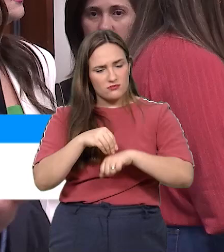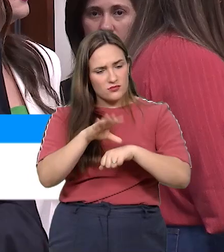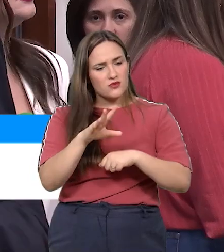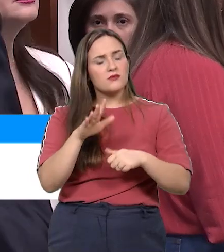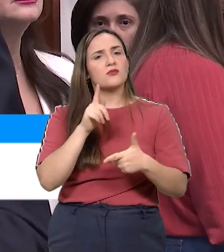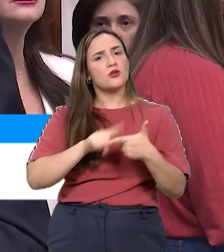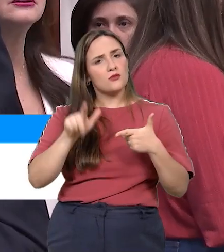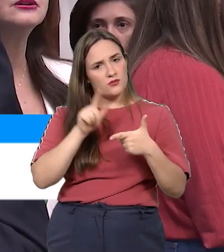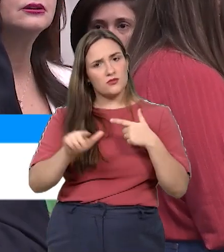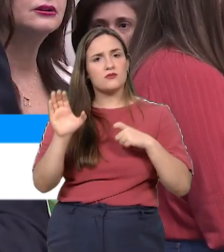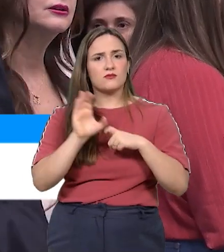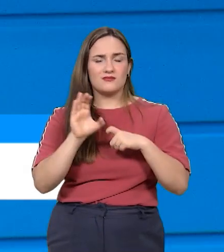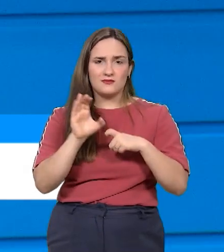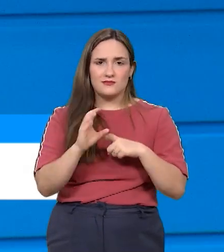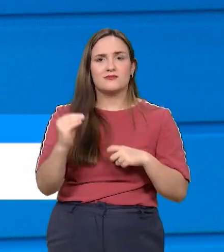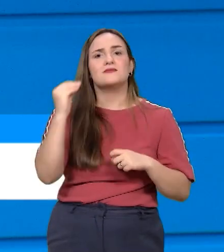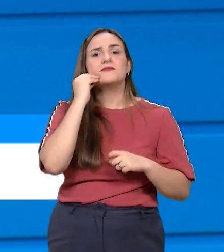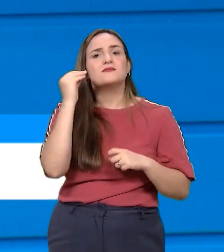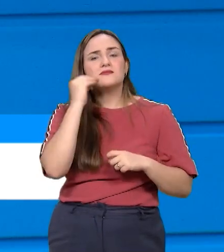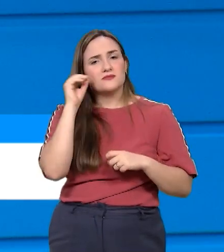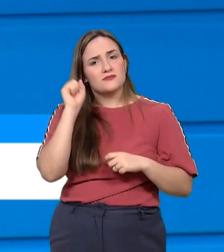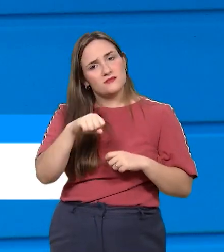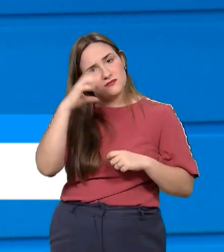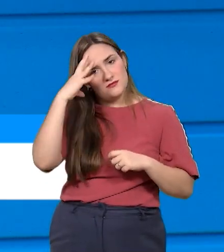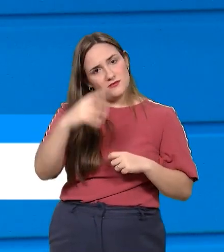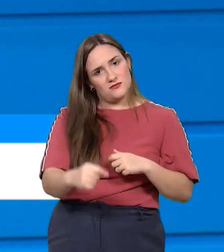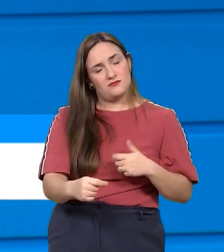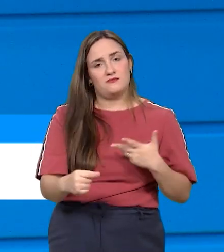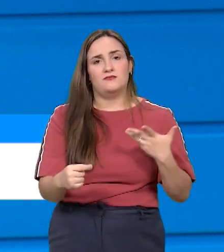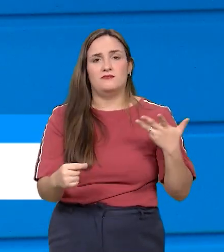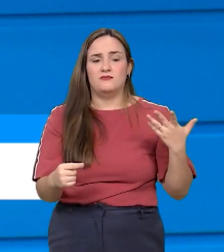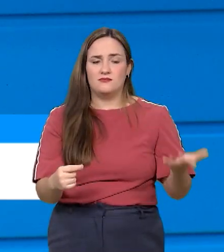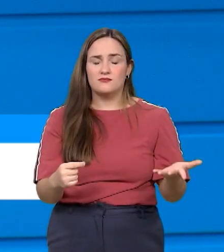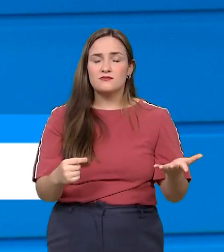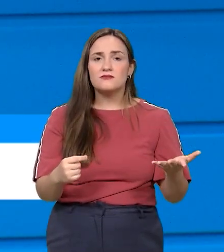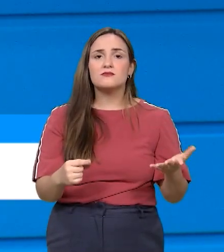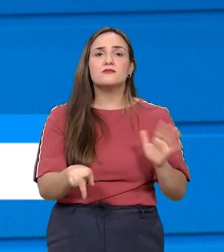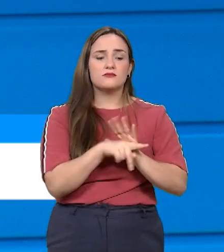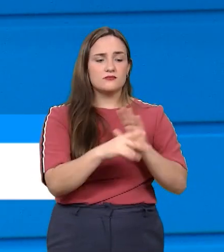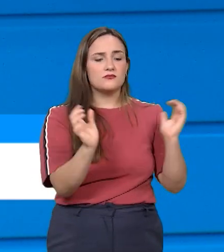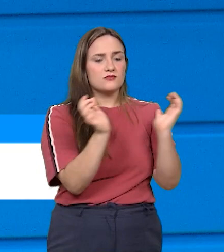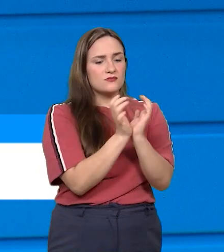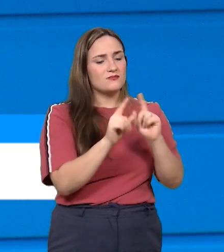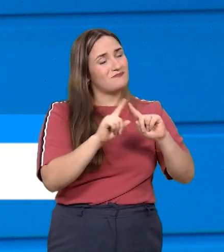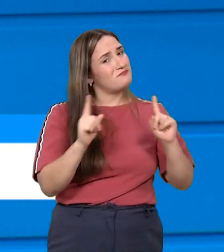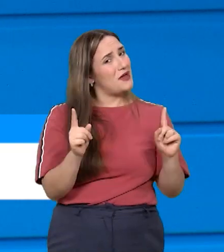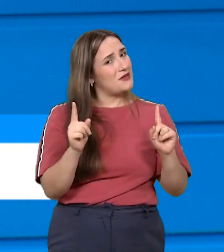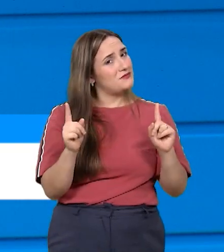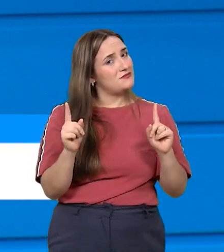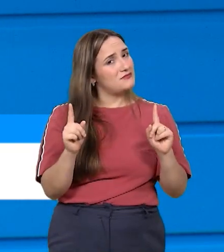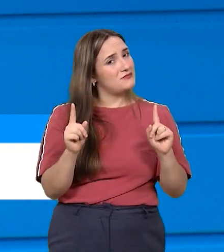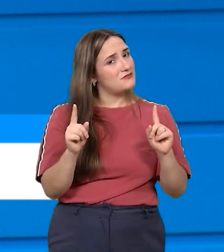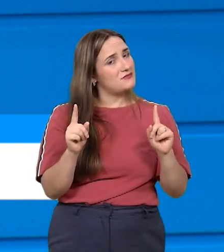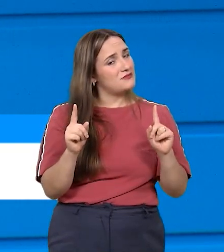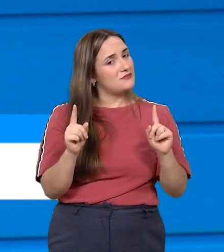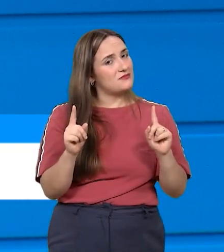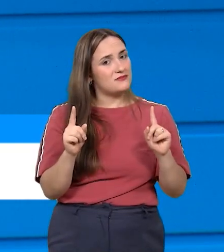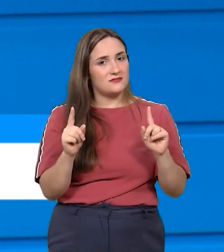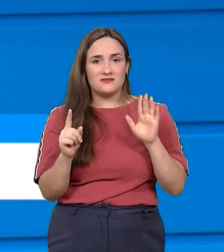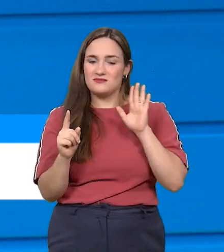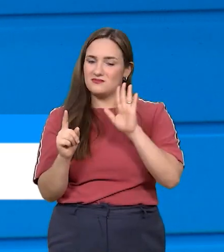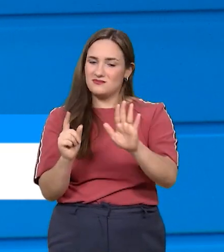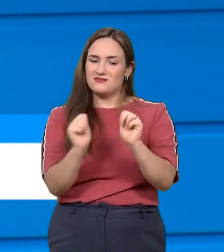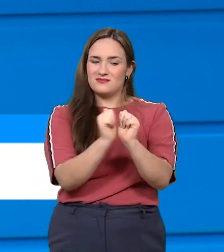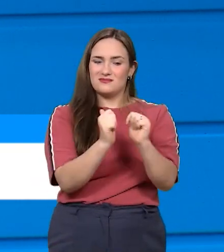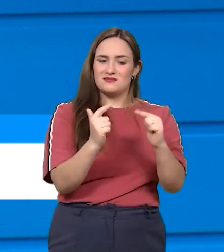Trouxemos os problemas da CACEMES e tentamos uma solução através da comissão, só